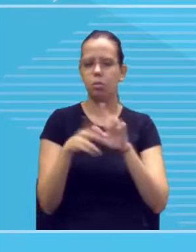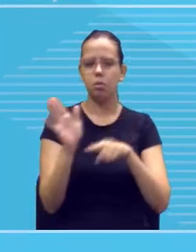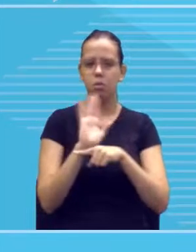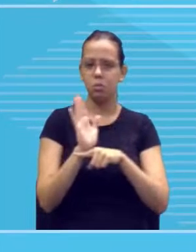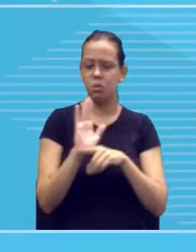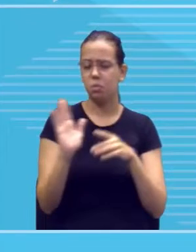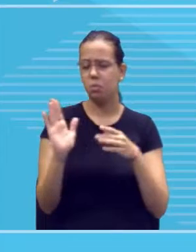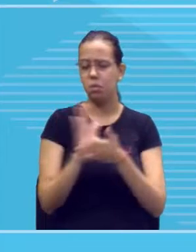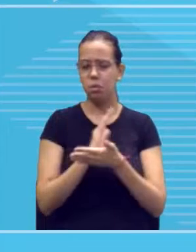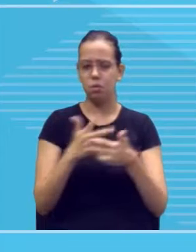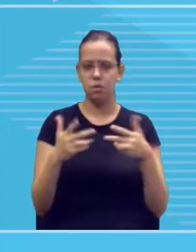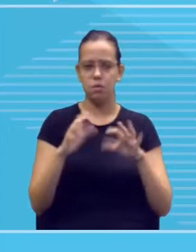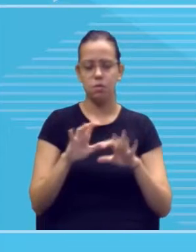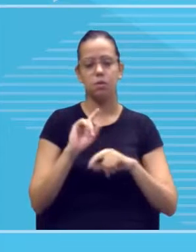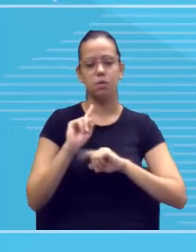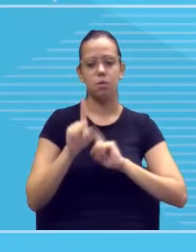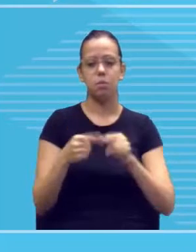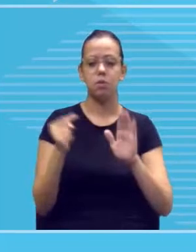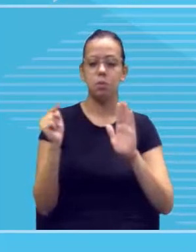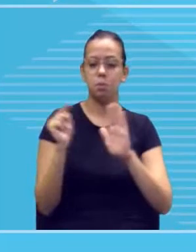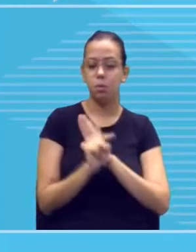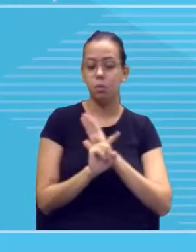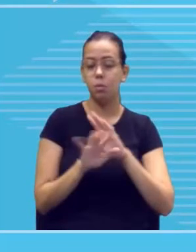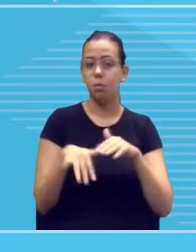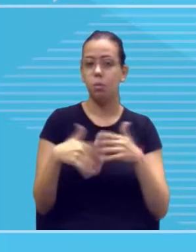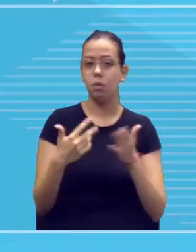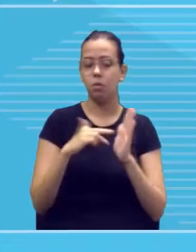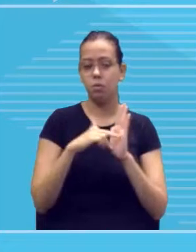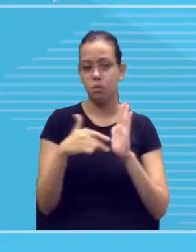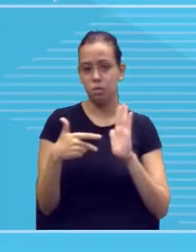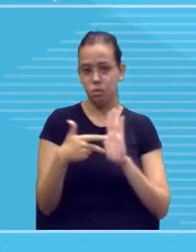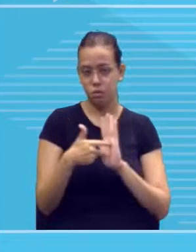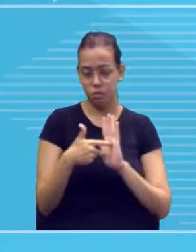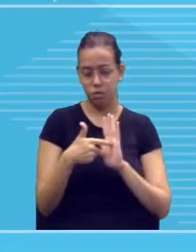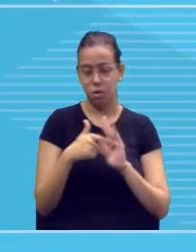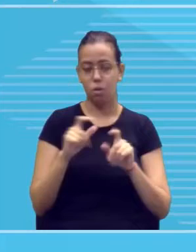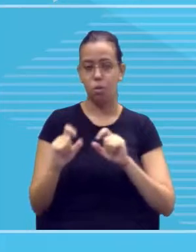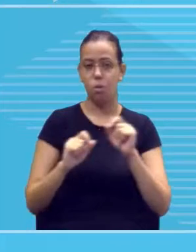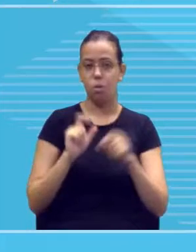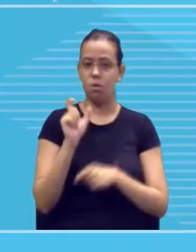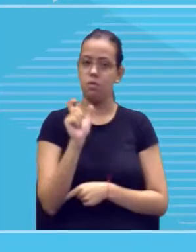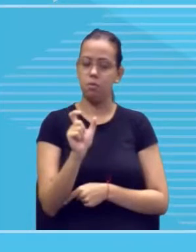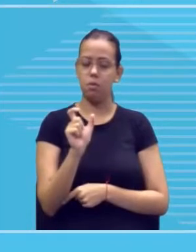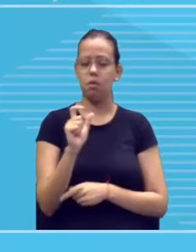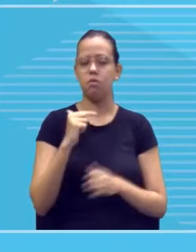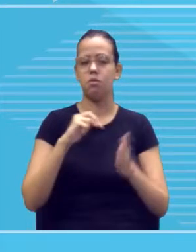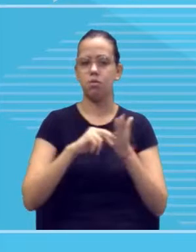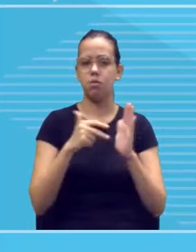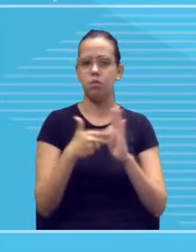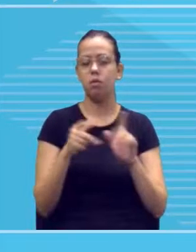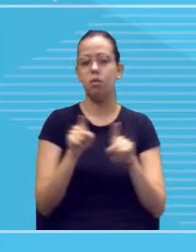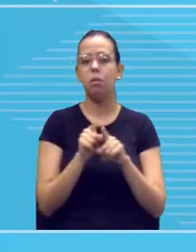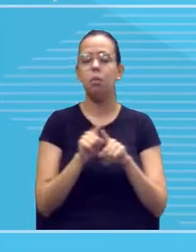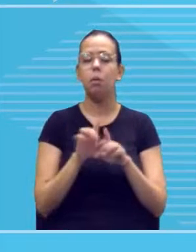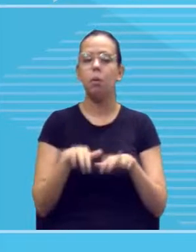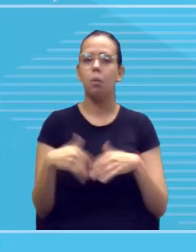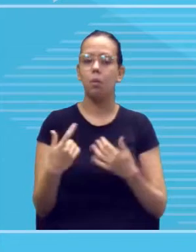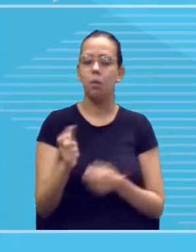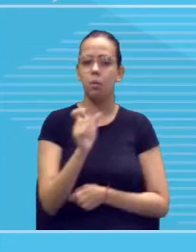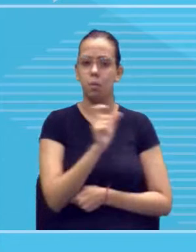e a partir daí te pergunta qual é o significado O que é que essa palavra implica Quais são as expressões